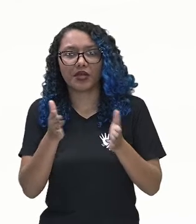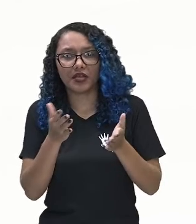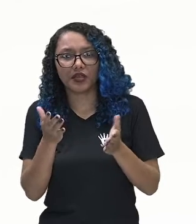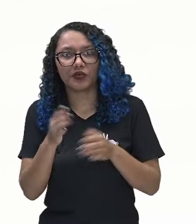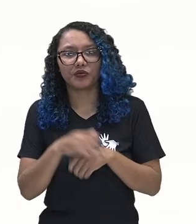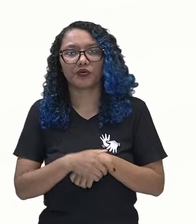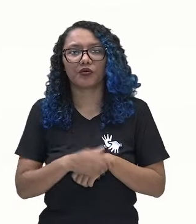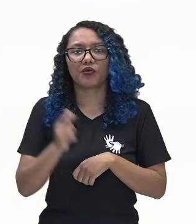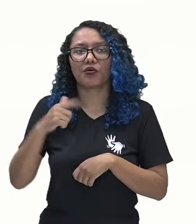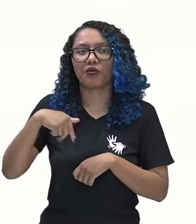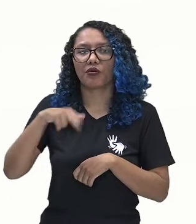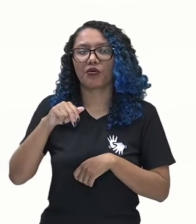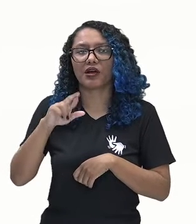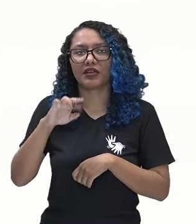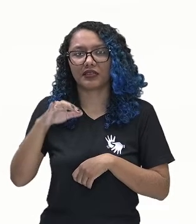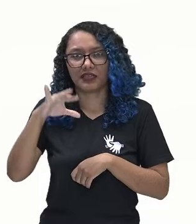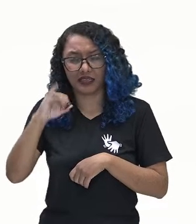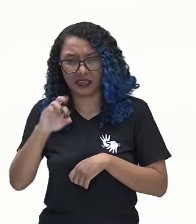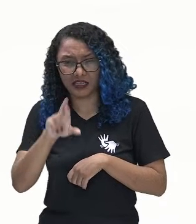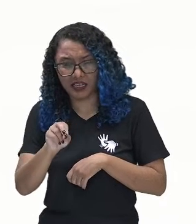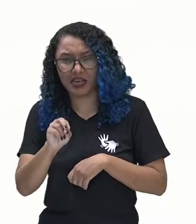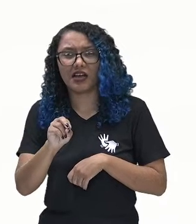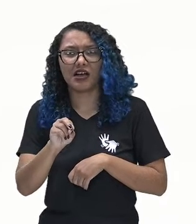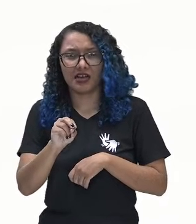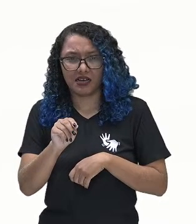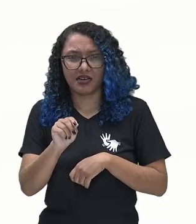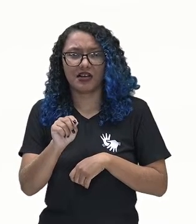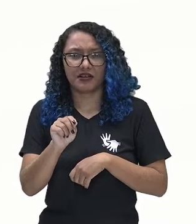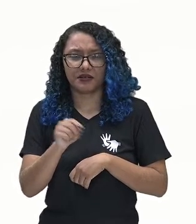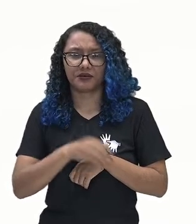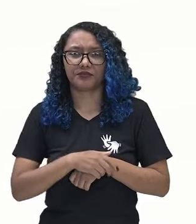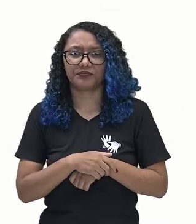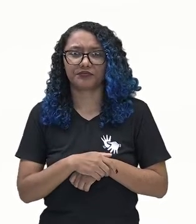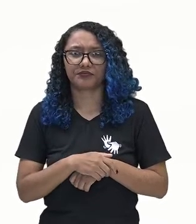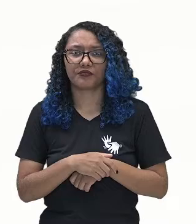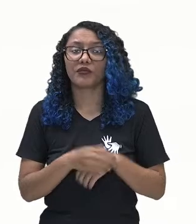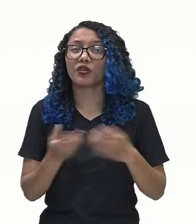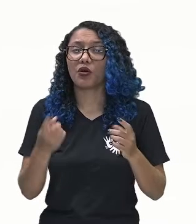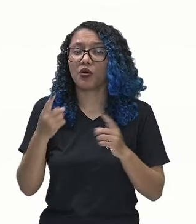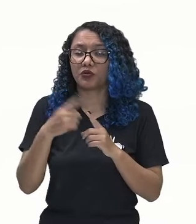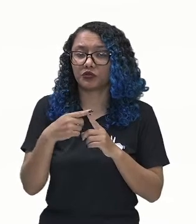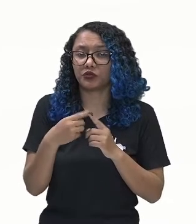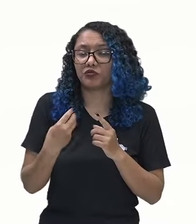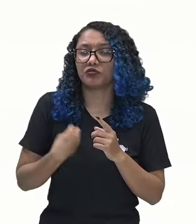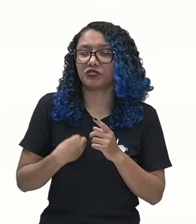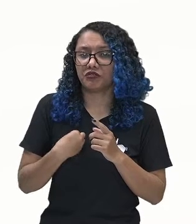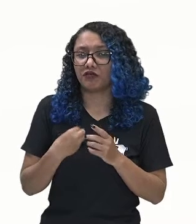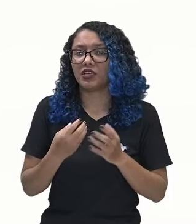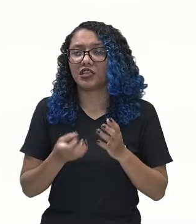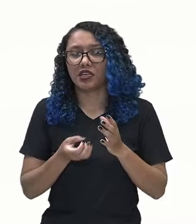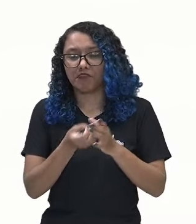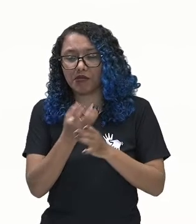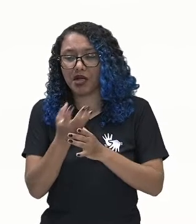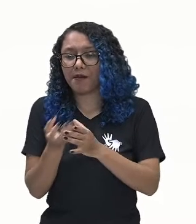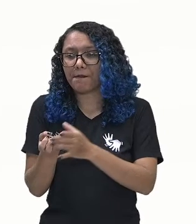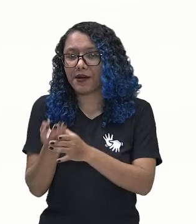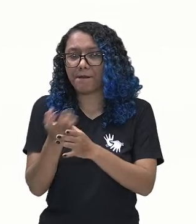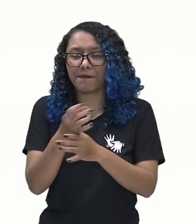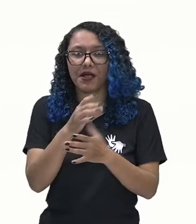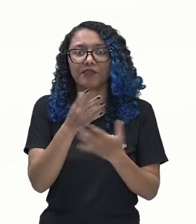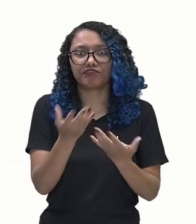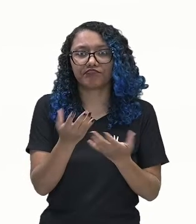na era cenozoica, com as formas de vida que foram surgindo a partir de cada uma